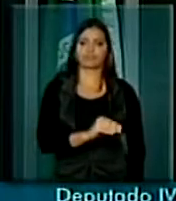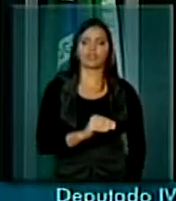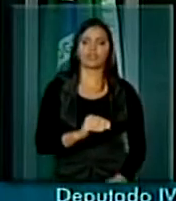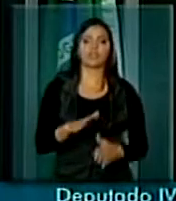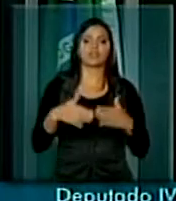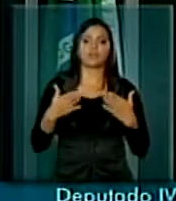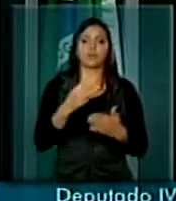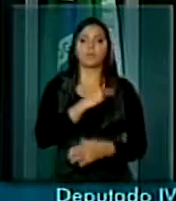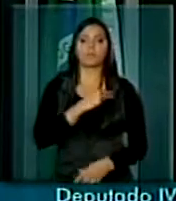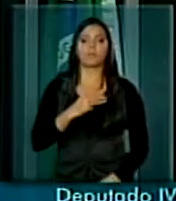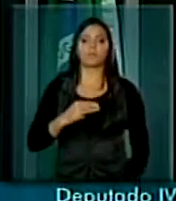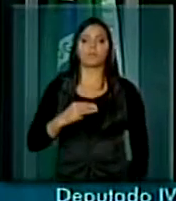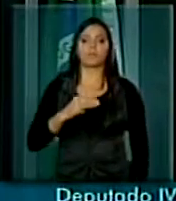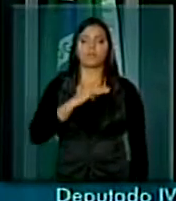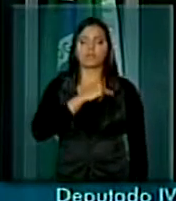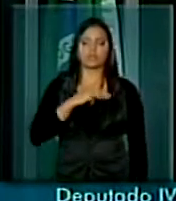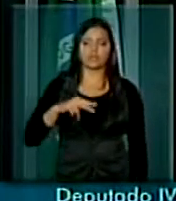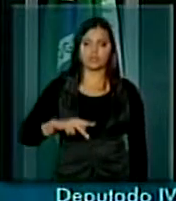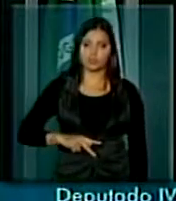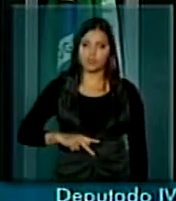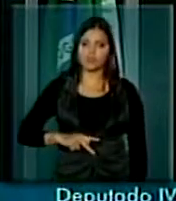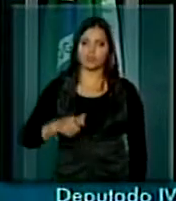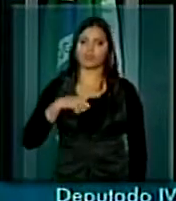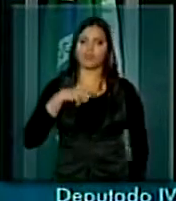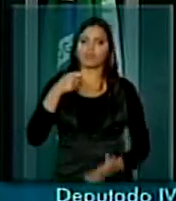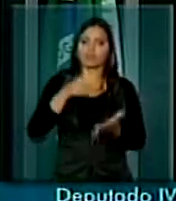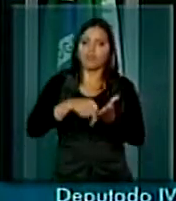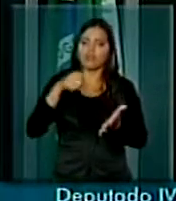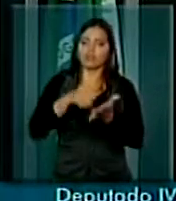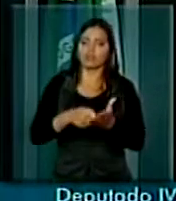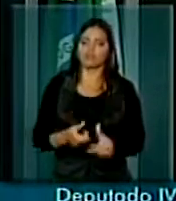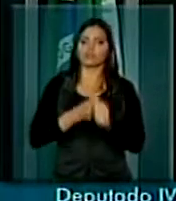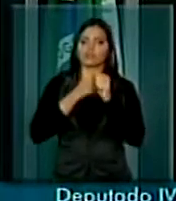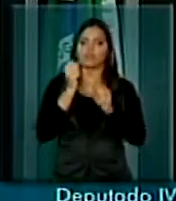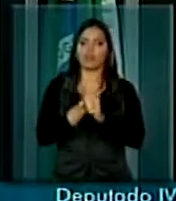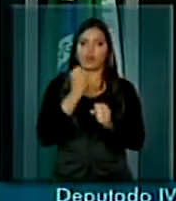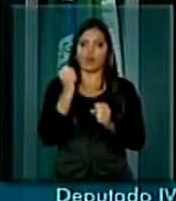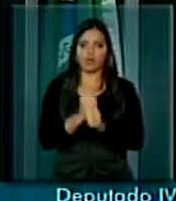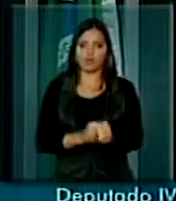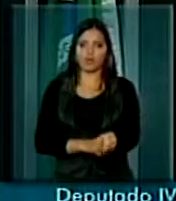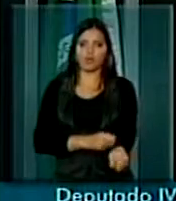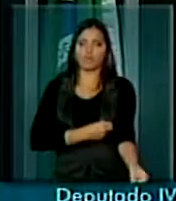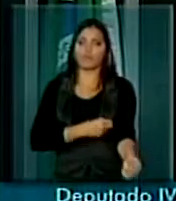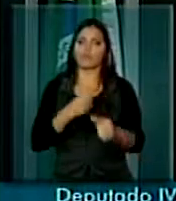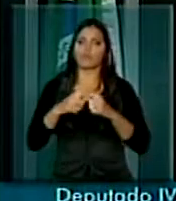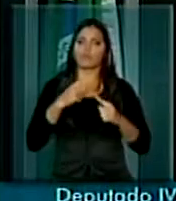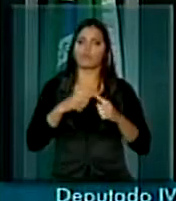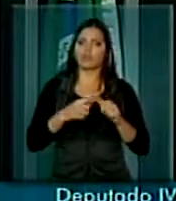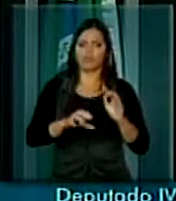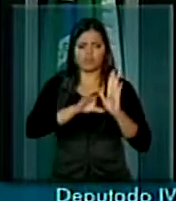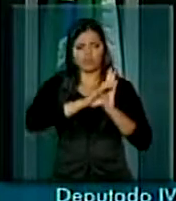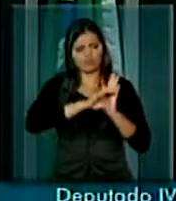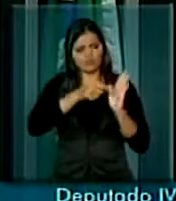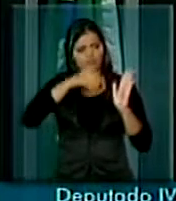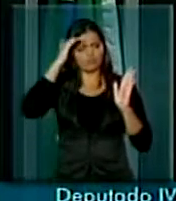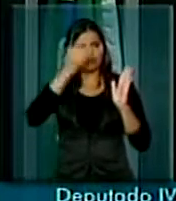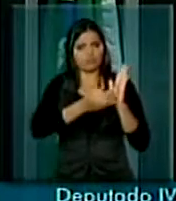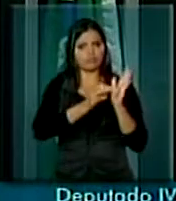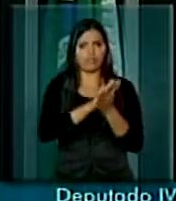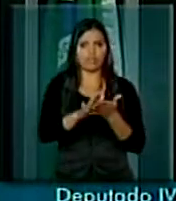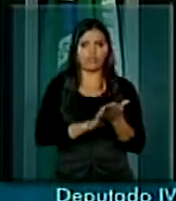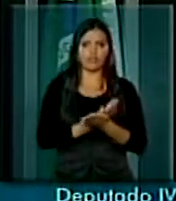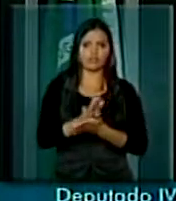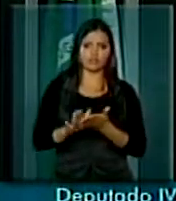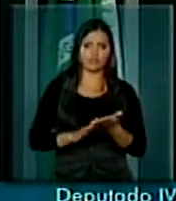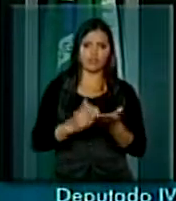o Ministério Público tem intentado suspender a obra, porque é inconstitucional